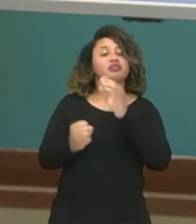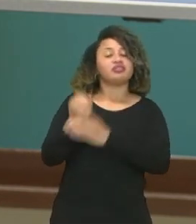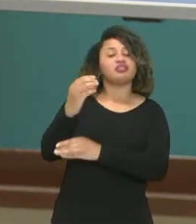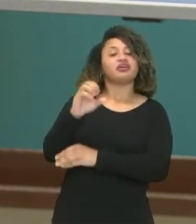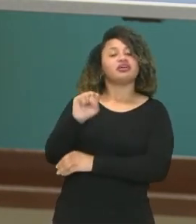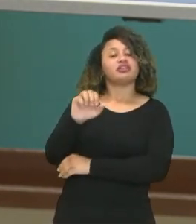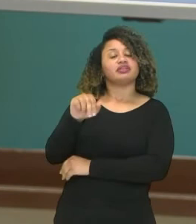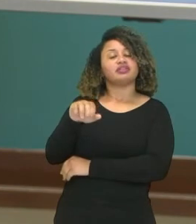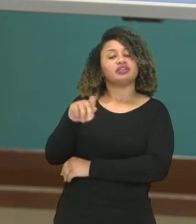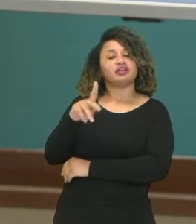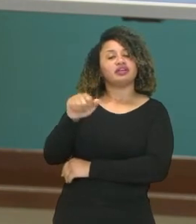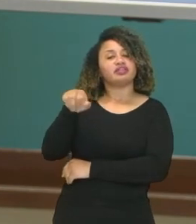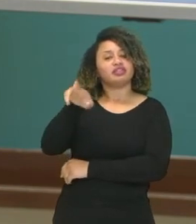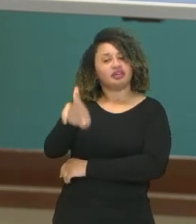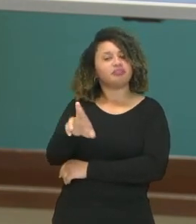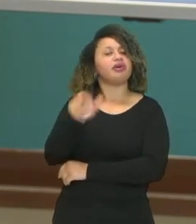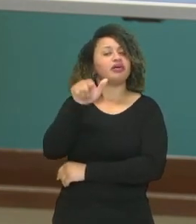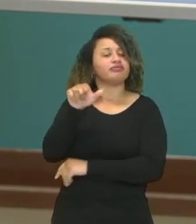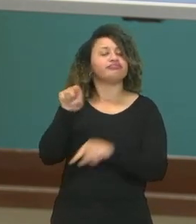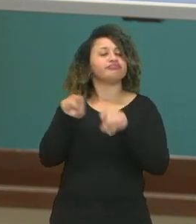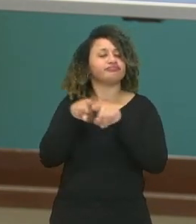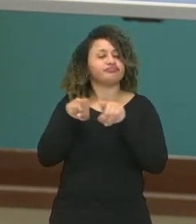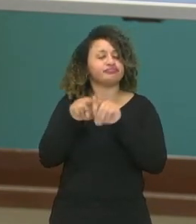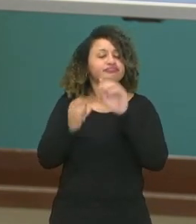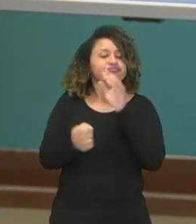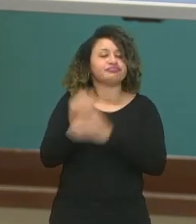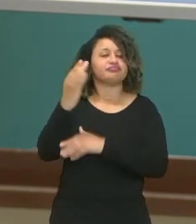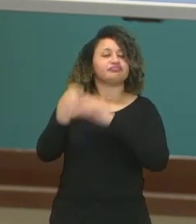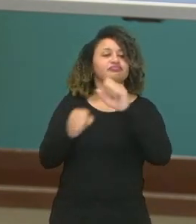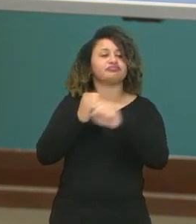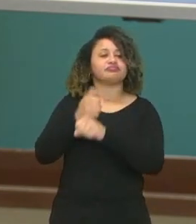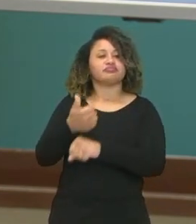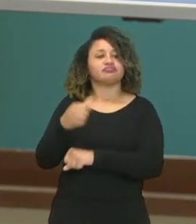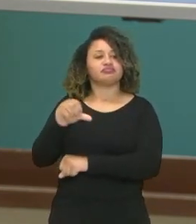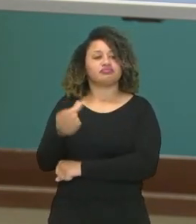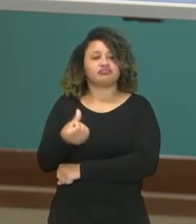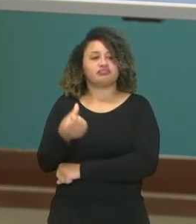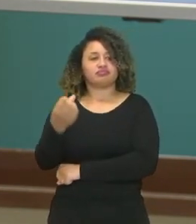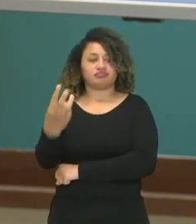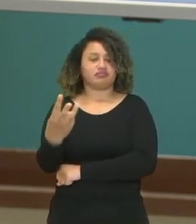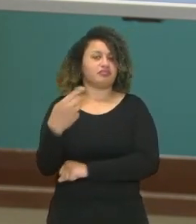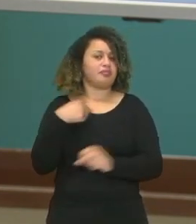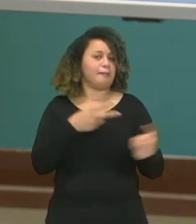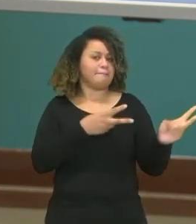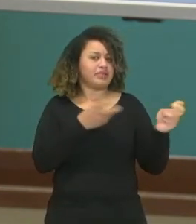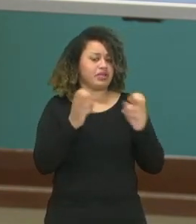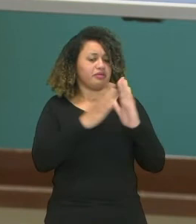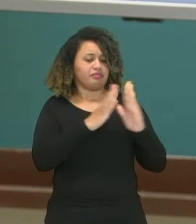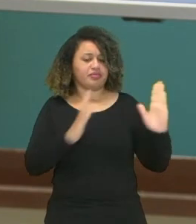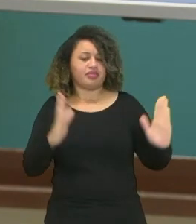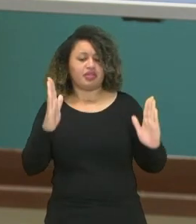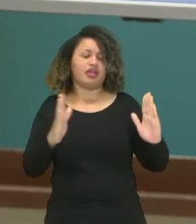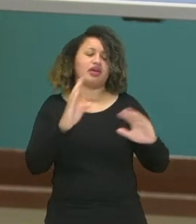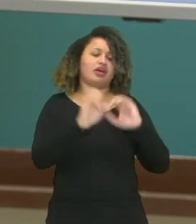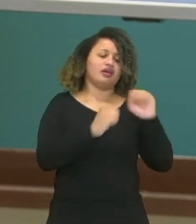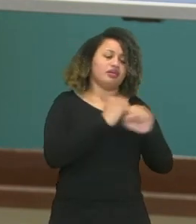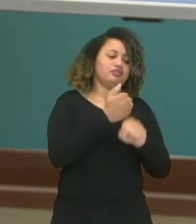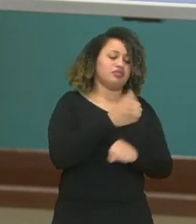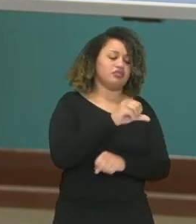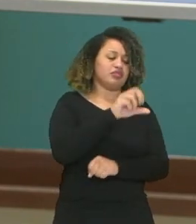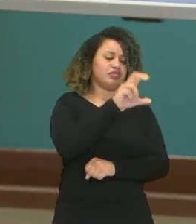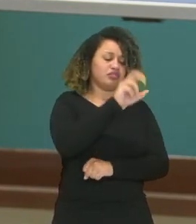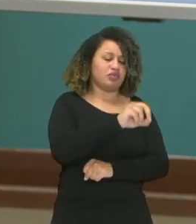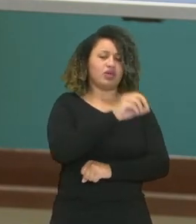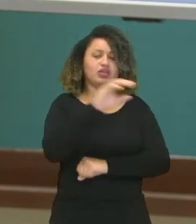empresa de água e saneamento, foi criada em 1963. Percebeu, nesse período dos anos 50, 60, um